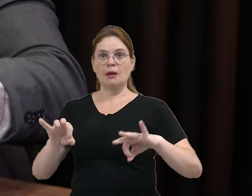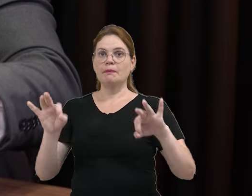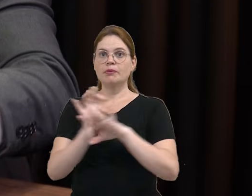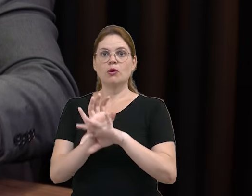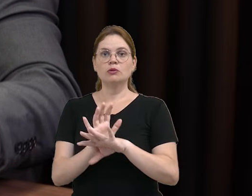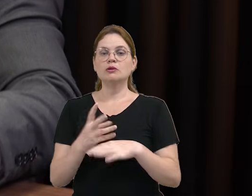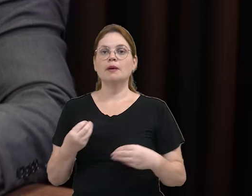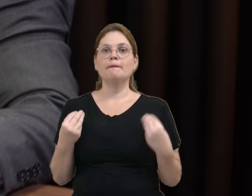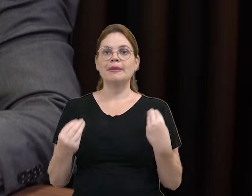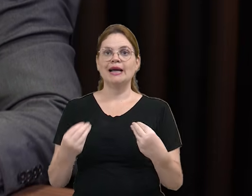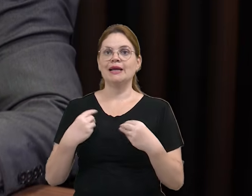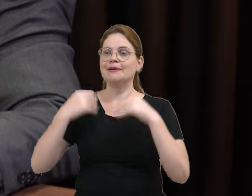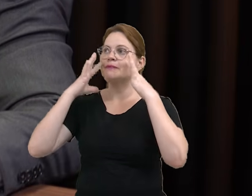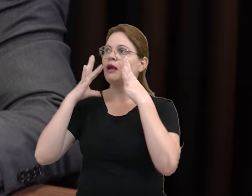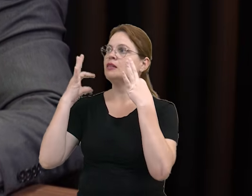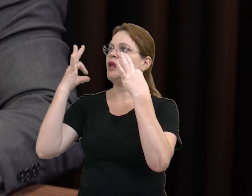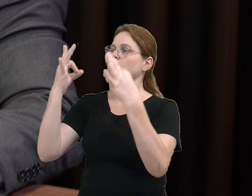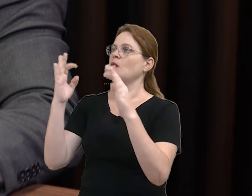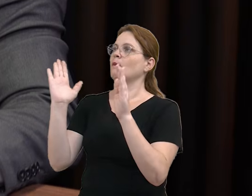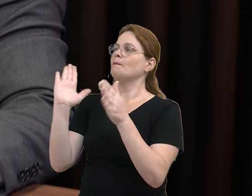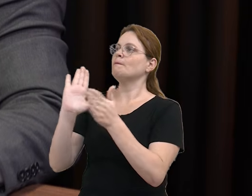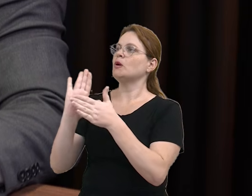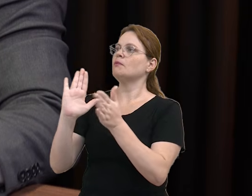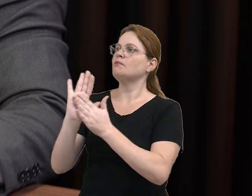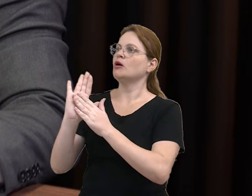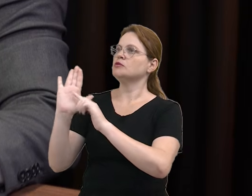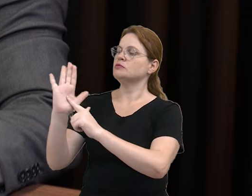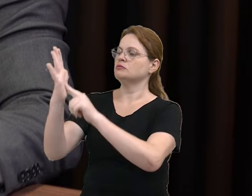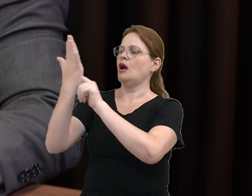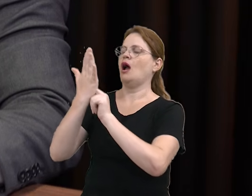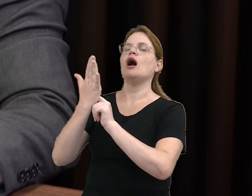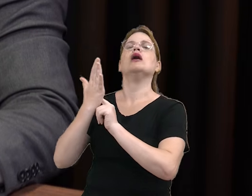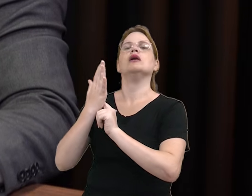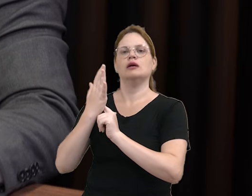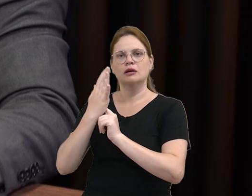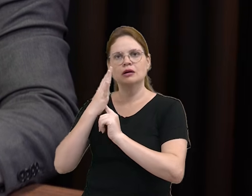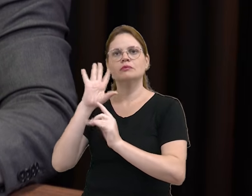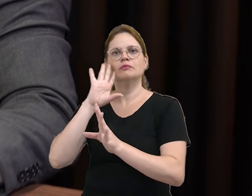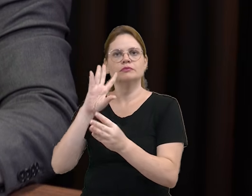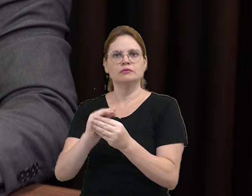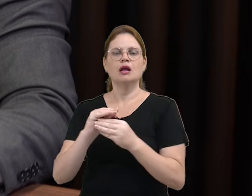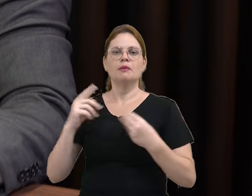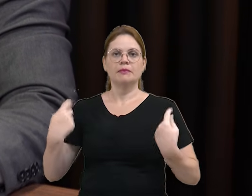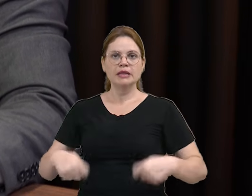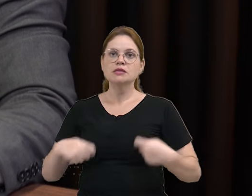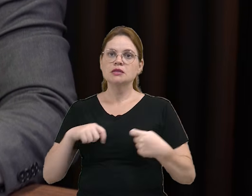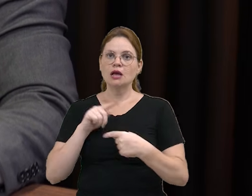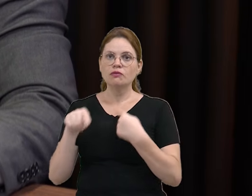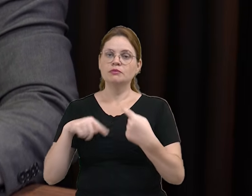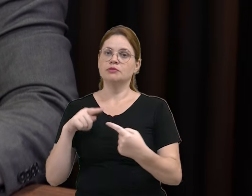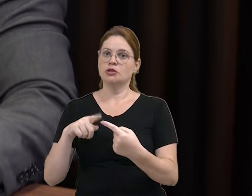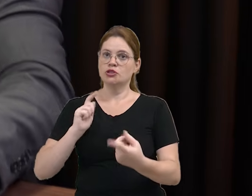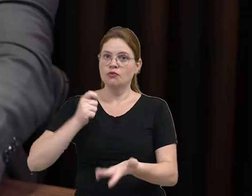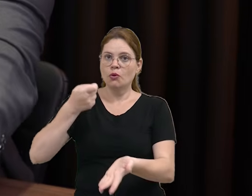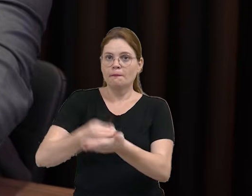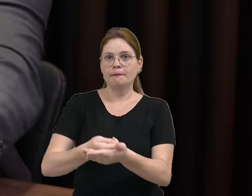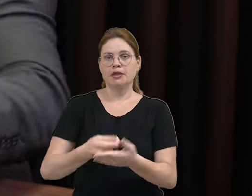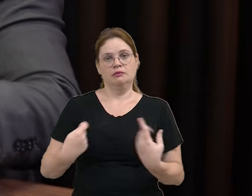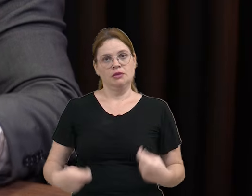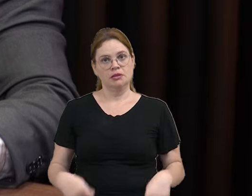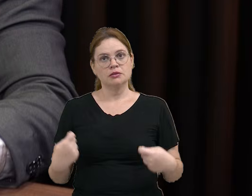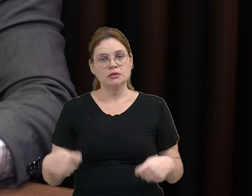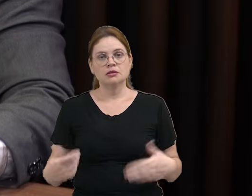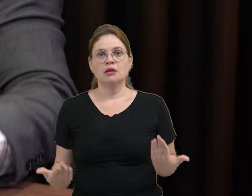está pronto para receber o propósito na vida dele. Ele tinha um propósito a se cumprir. O projeto a